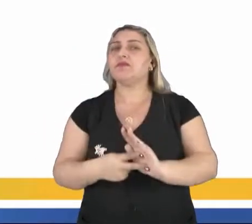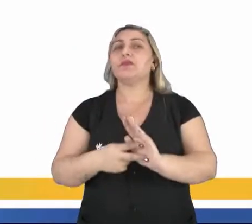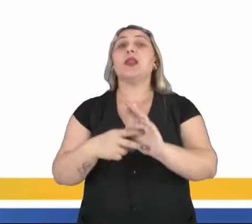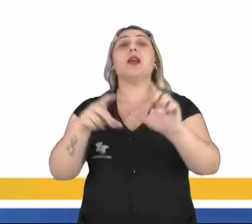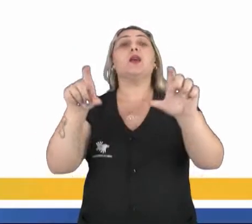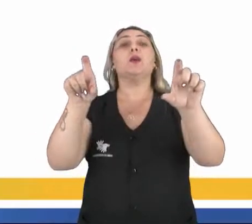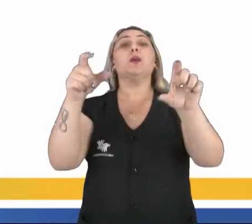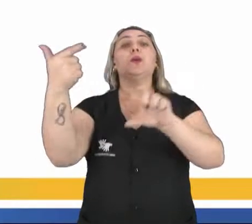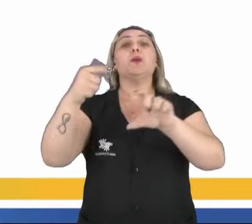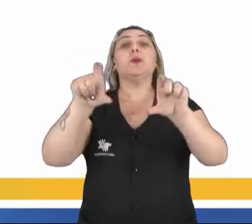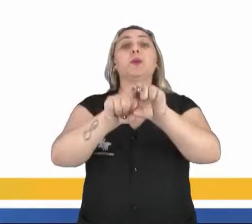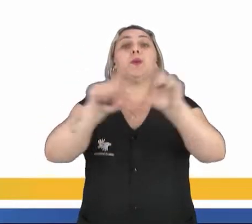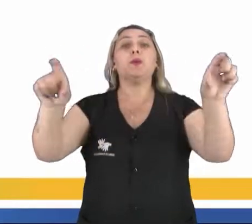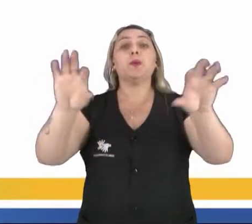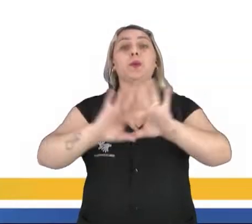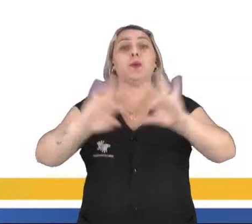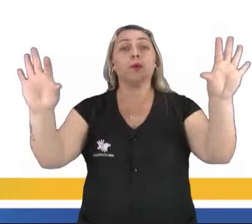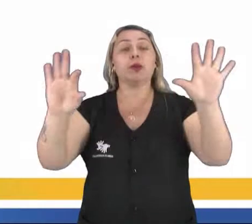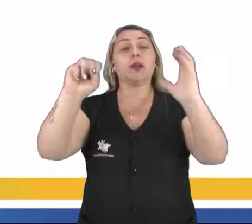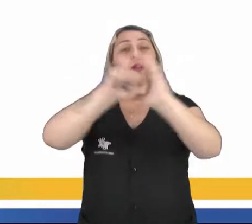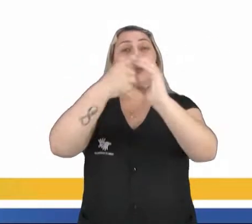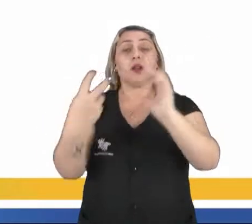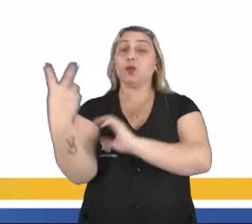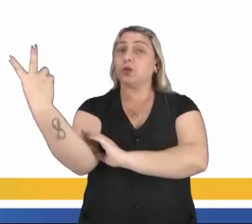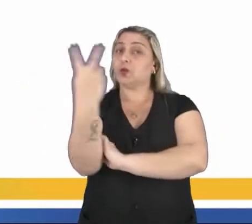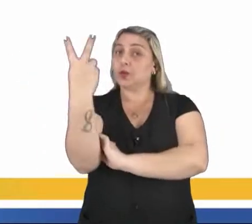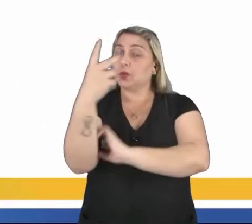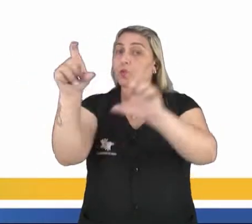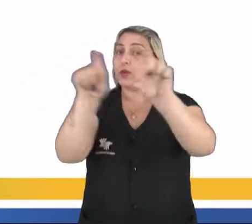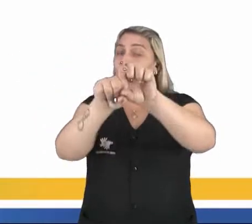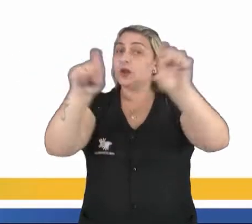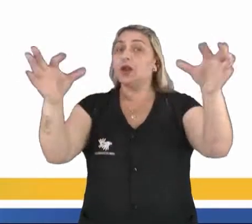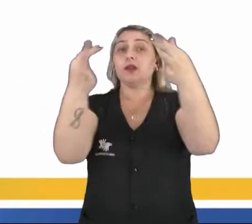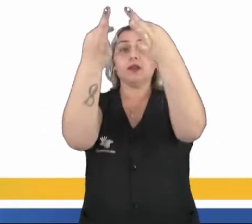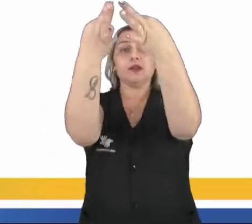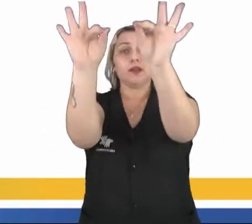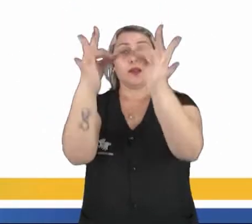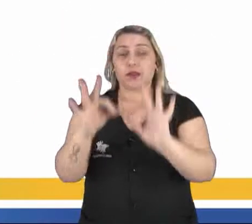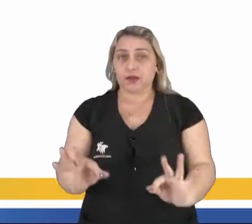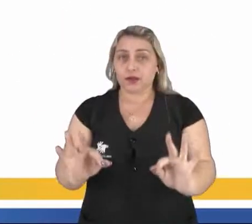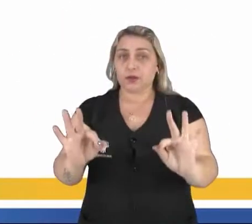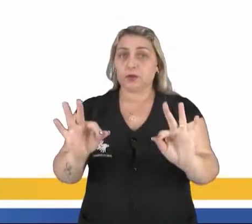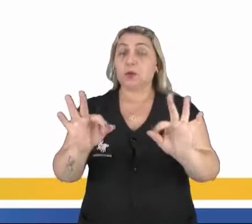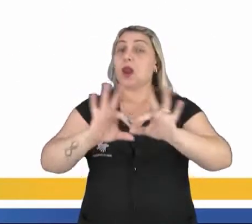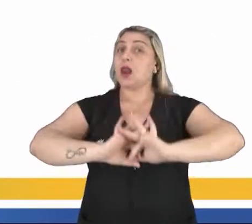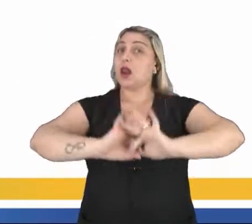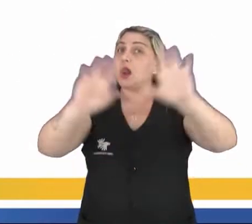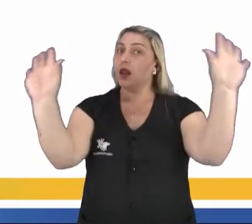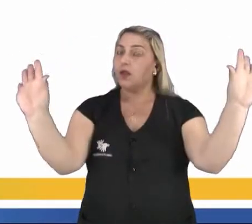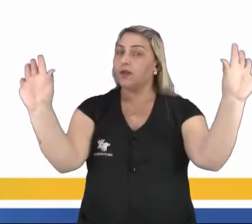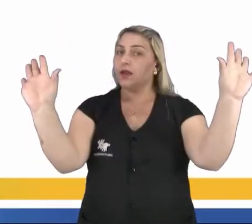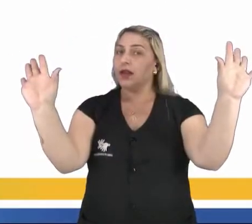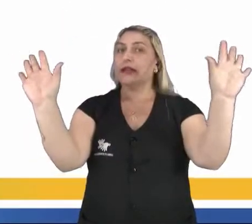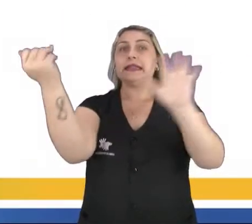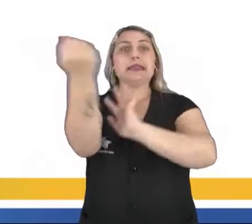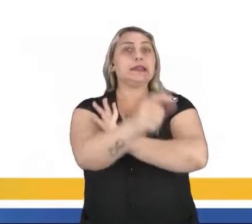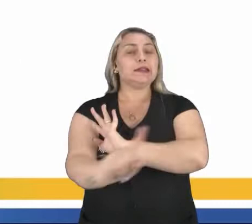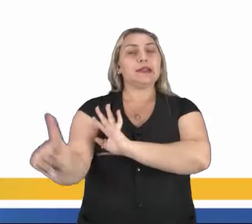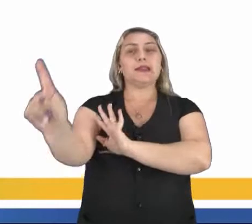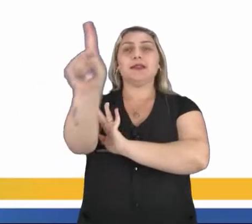Oração coordenada caracteriza duas orações sintaticamente independentes,